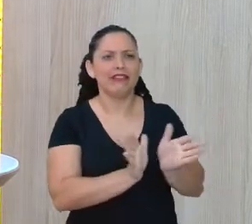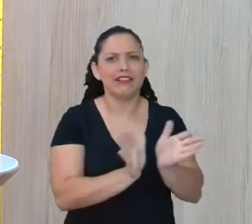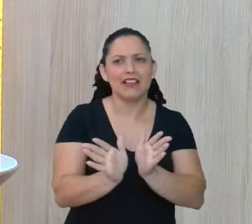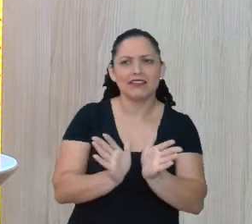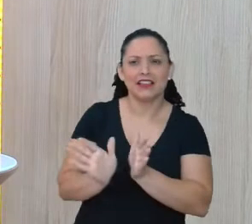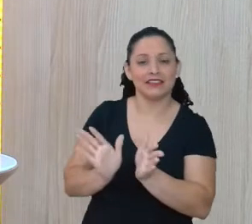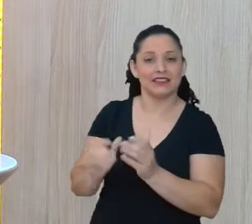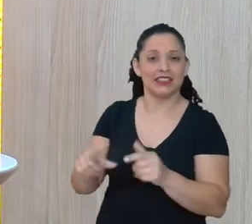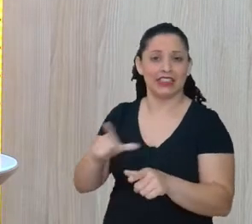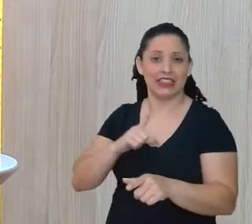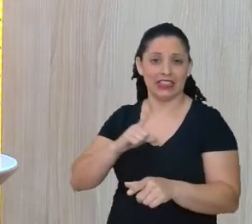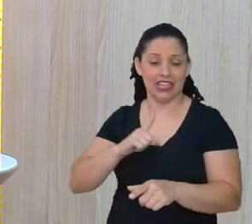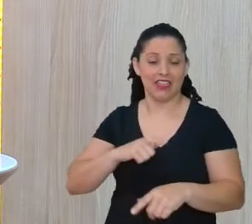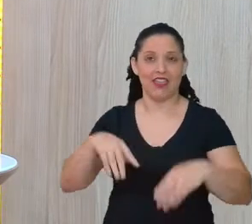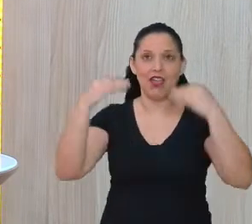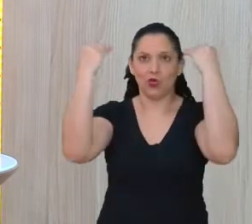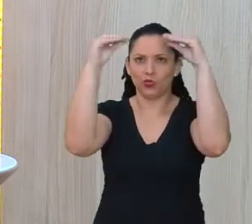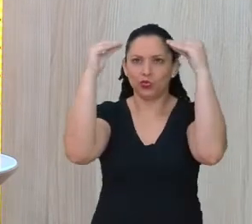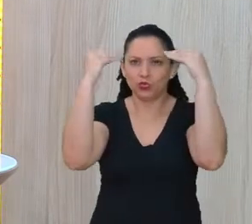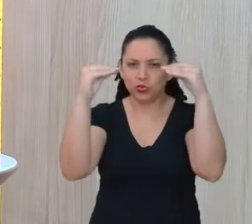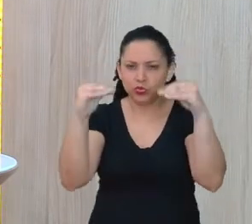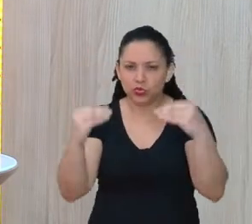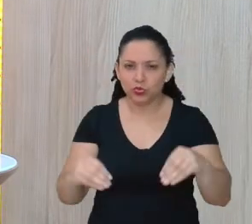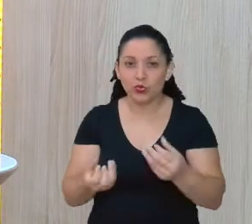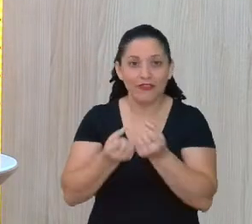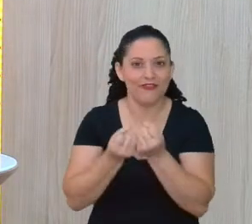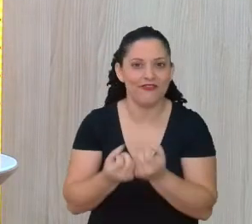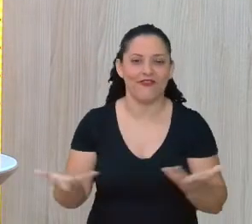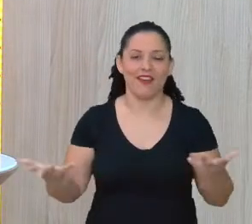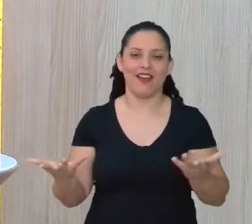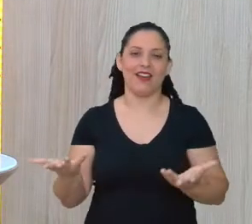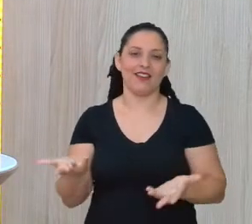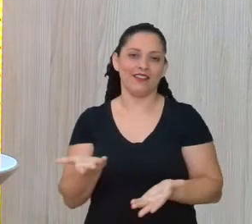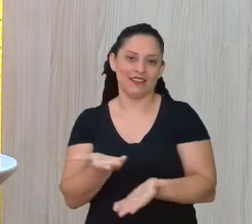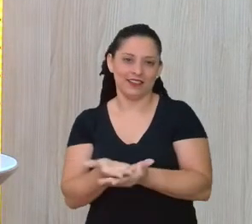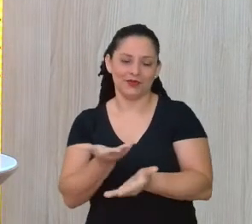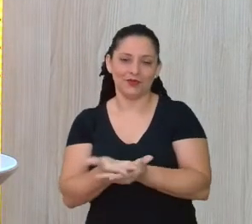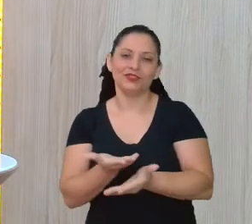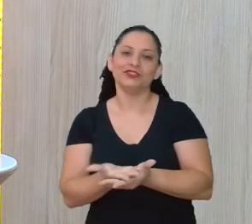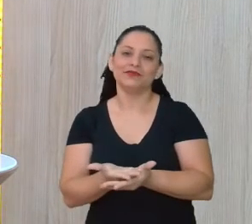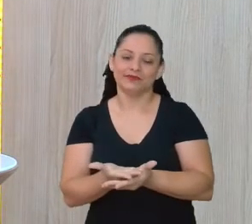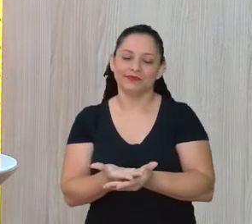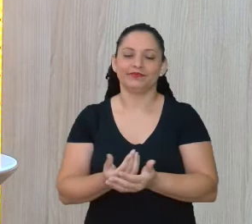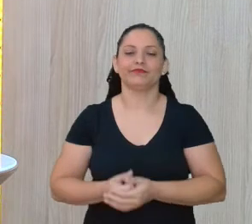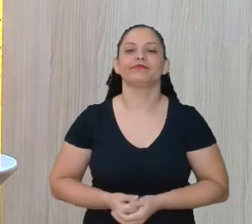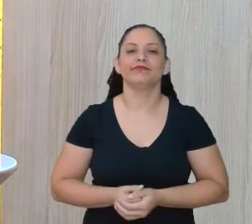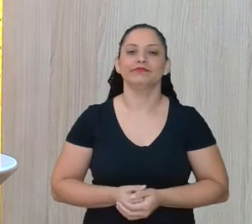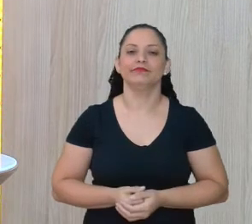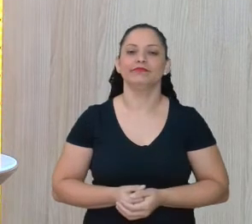Exatamente. playlist lá de conteúdos, de aulas, que você pode